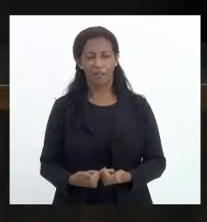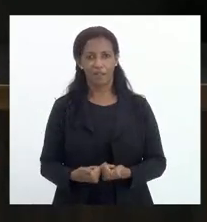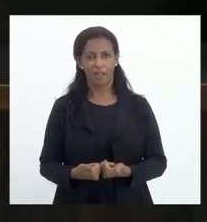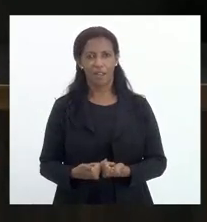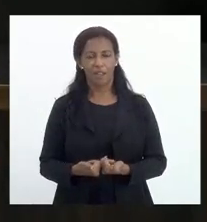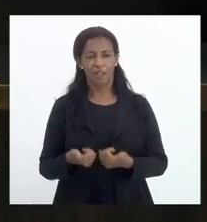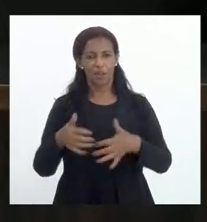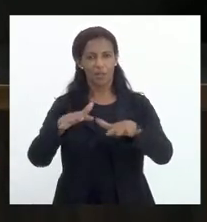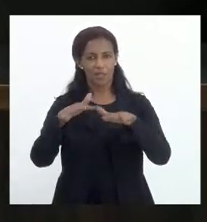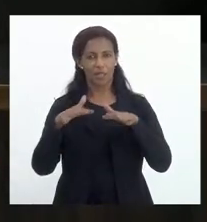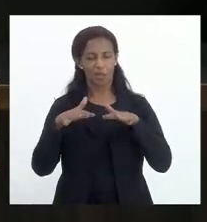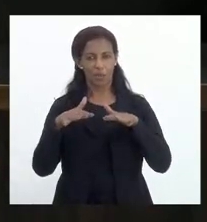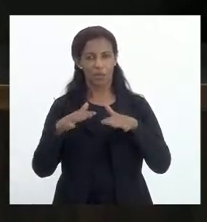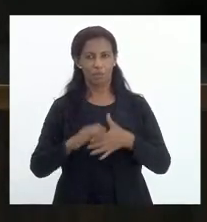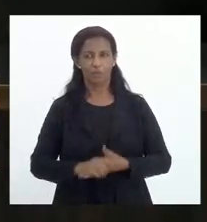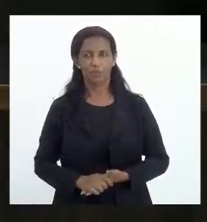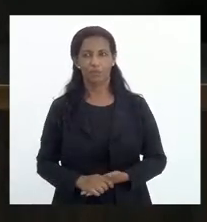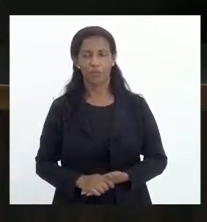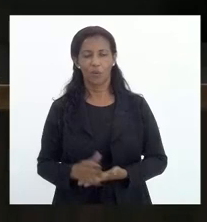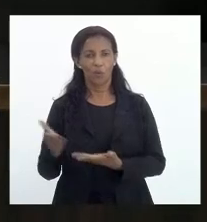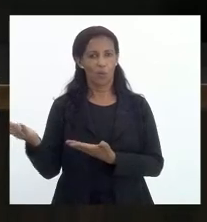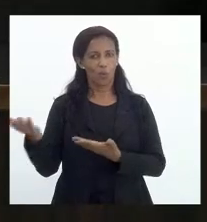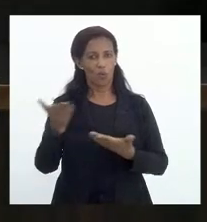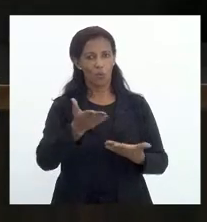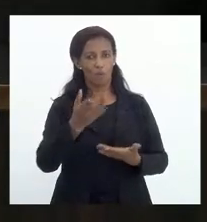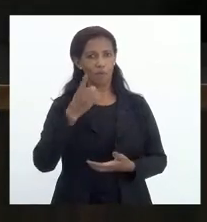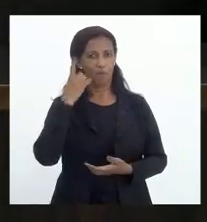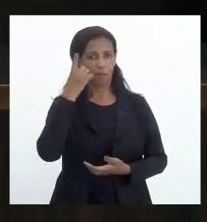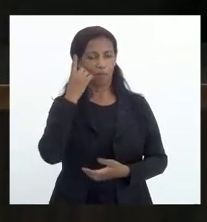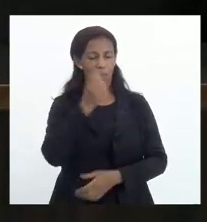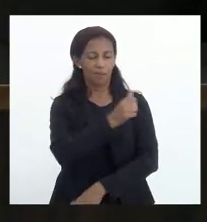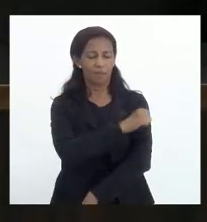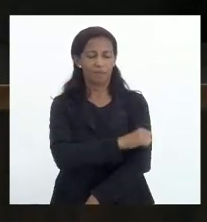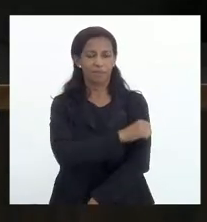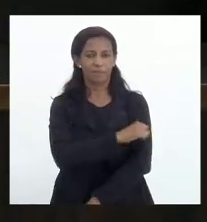nossa audiência pública. Convido a deputada